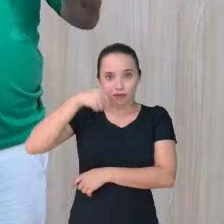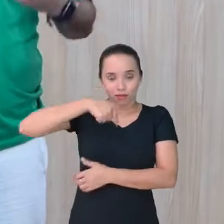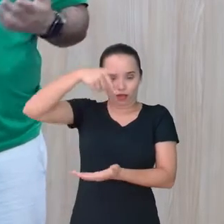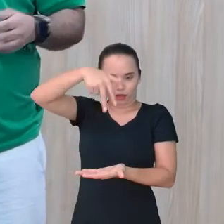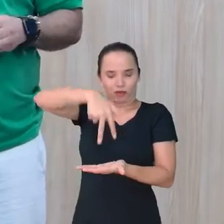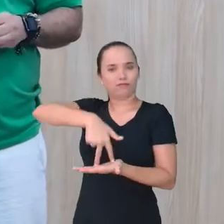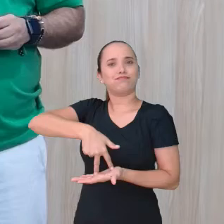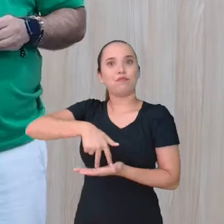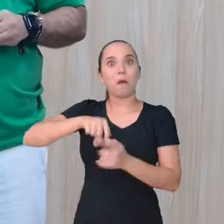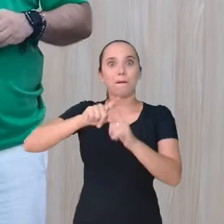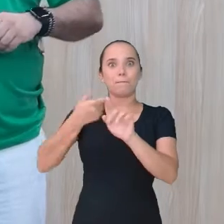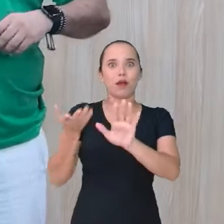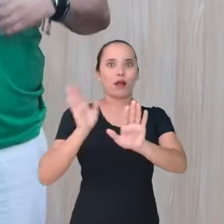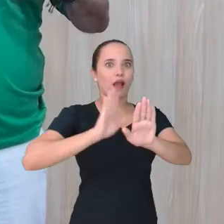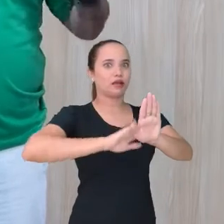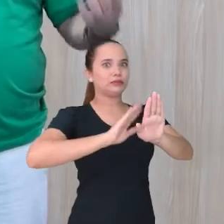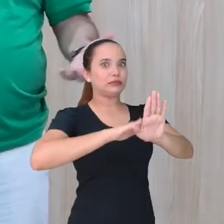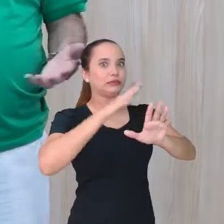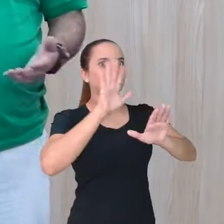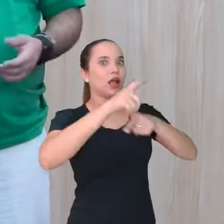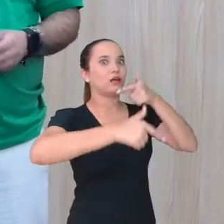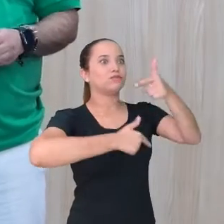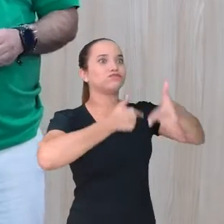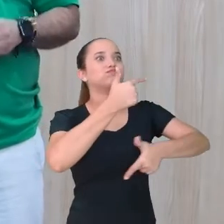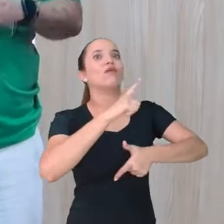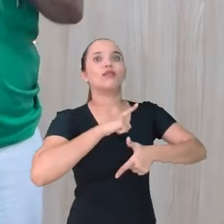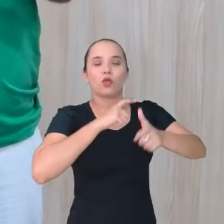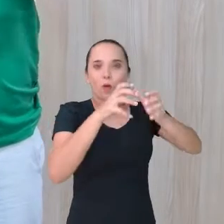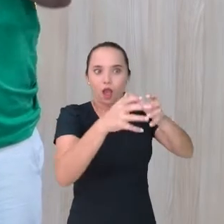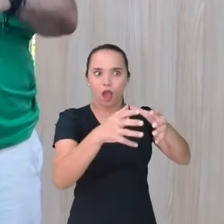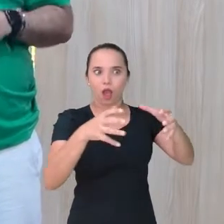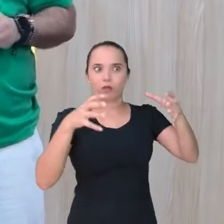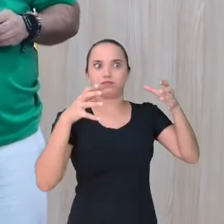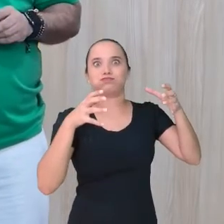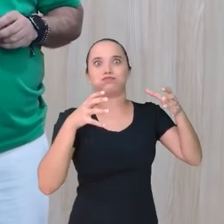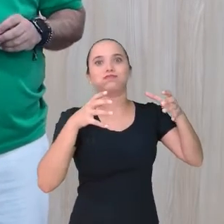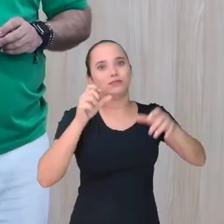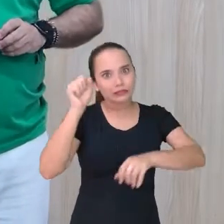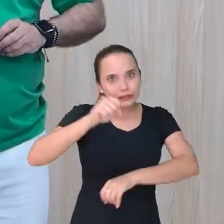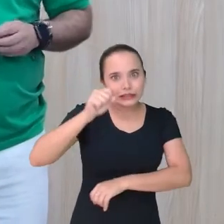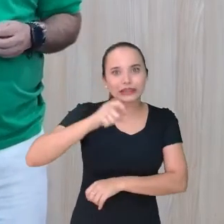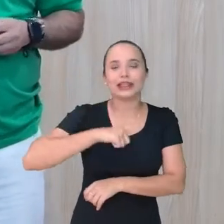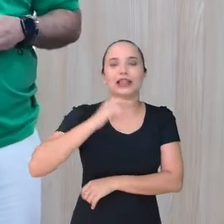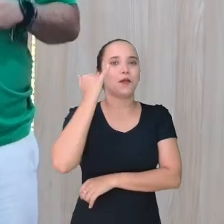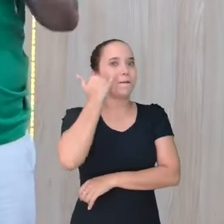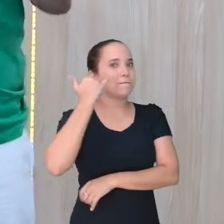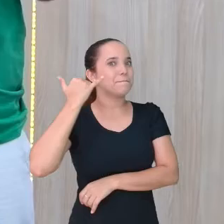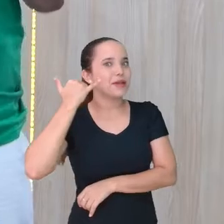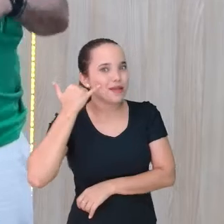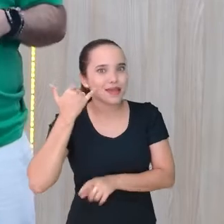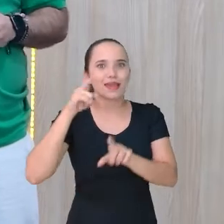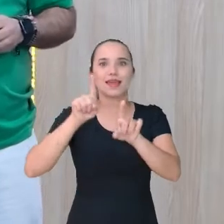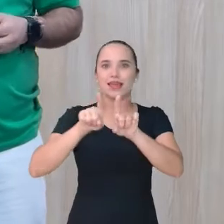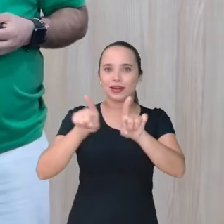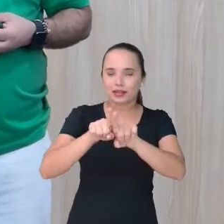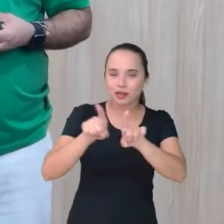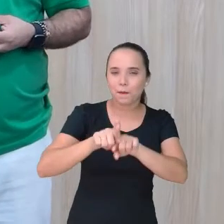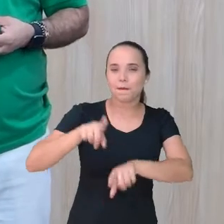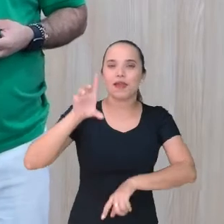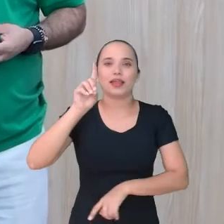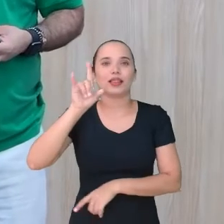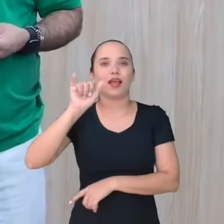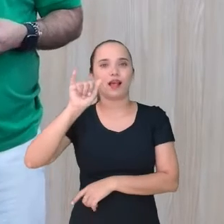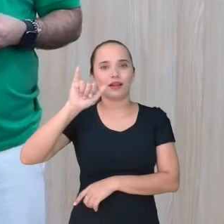das câmeras, né, existe uma grande equipe, né? Então, na produção aqui a gente tem o nosso Billy Boy, a nossa companheira